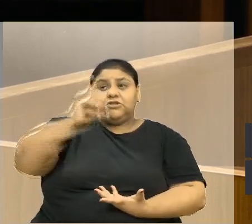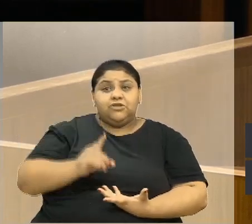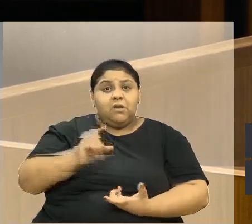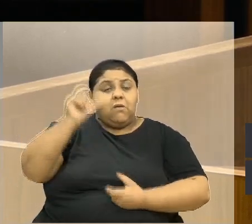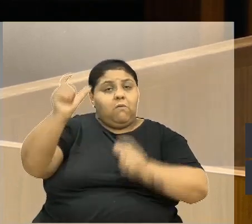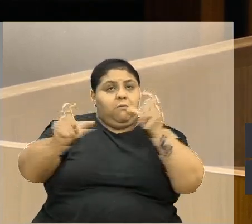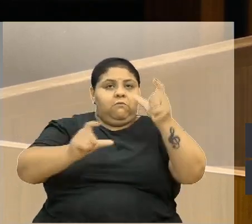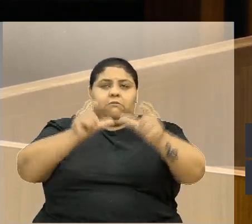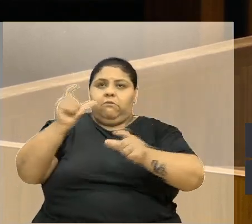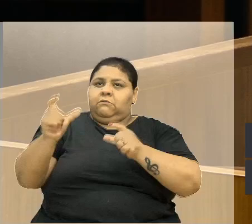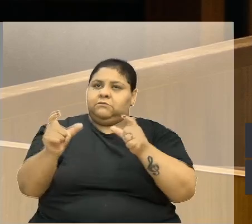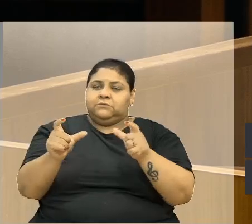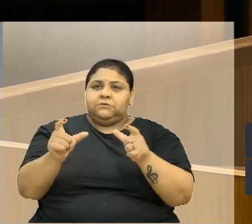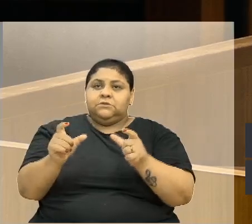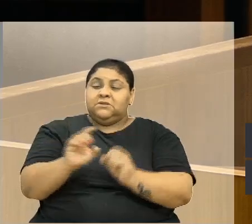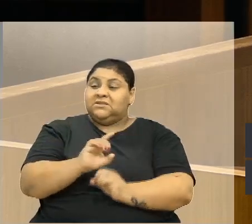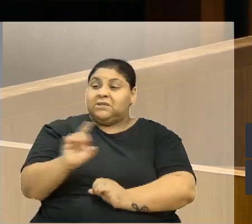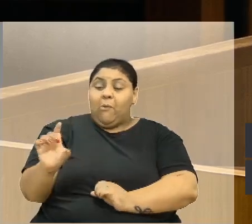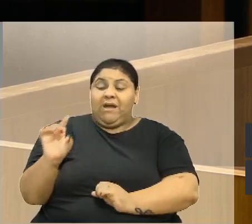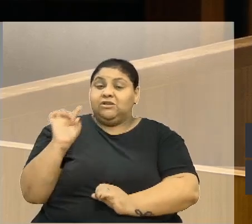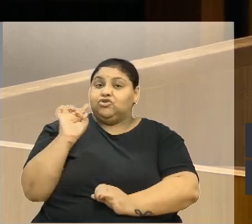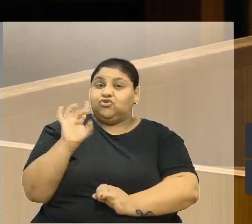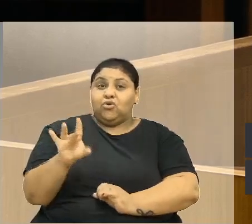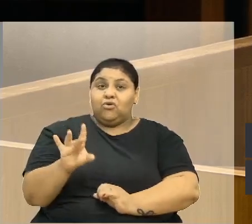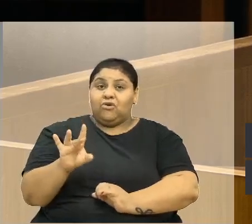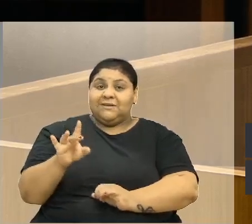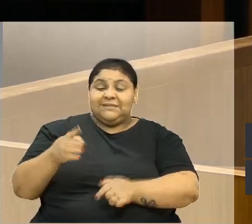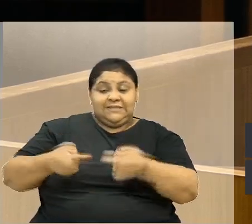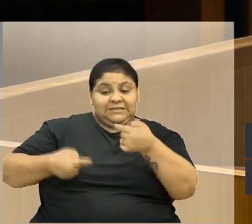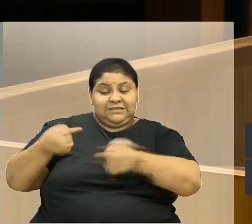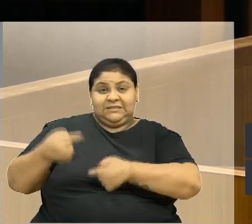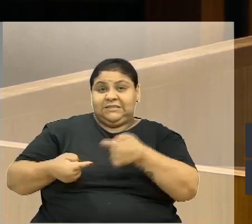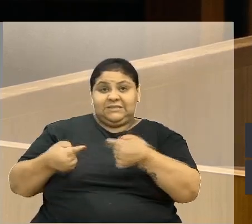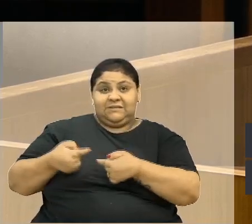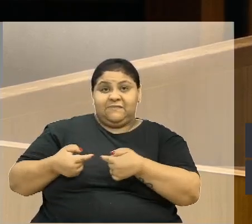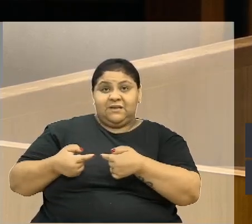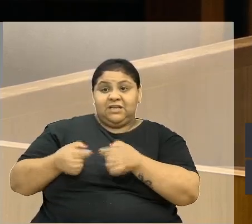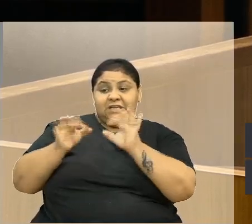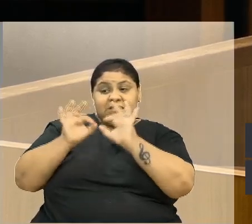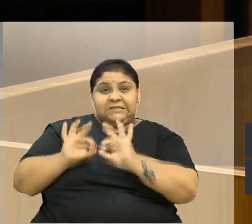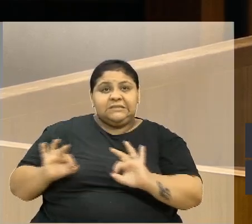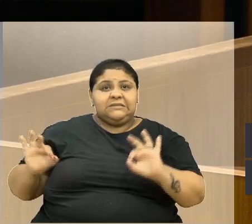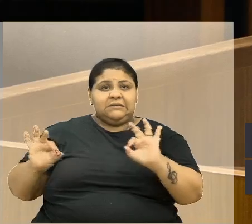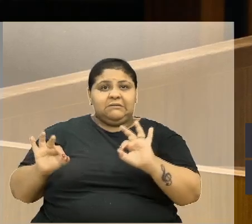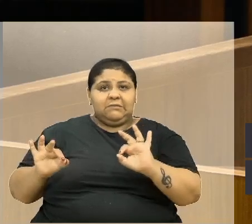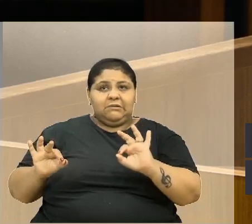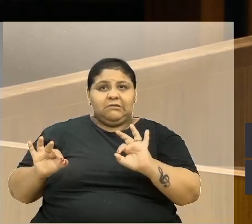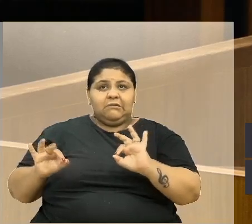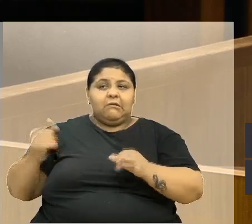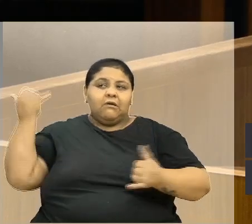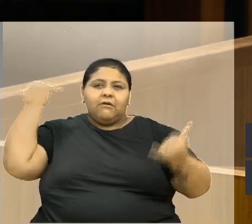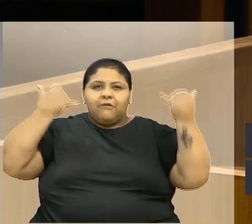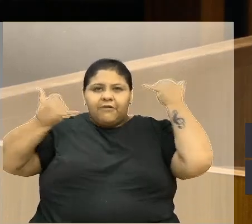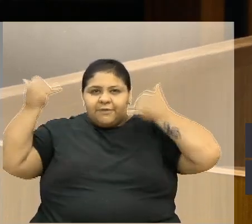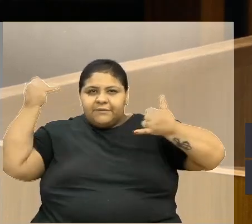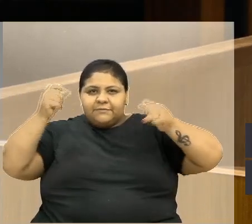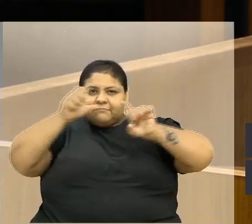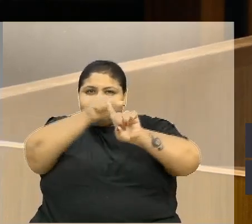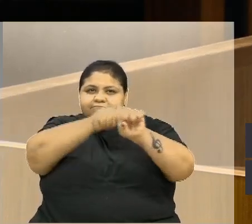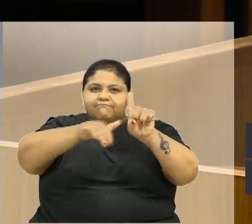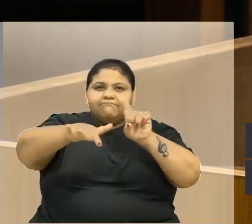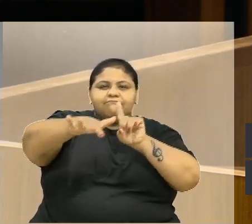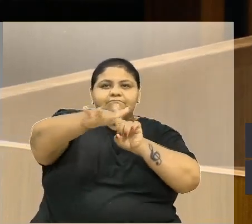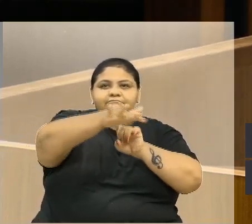humanos, ele vai muito além deste debate raso que se ouve na sociedade, muitas vezes